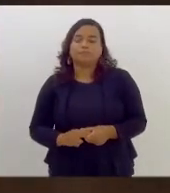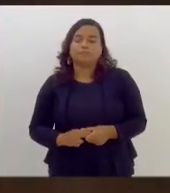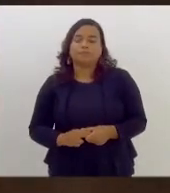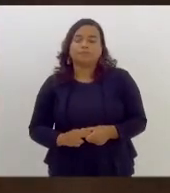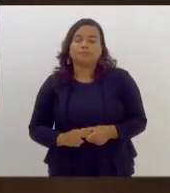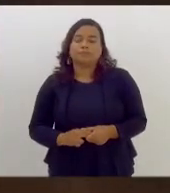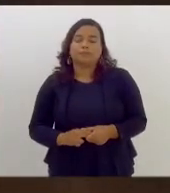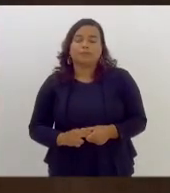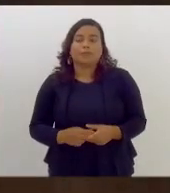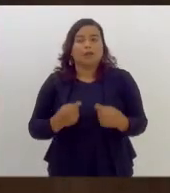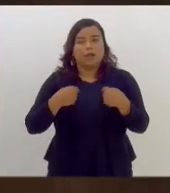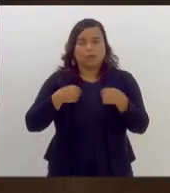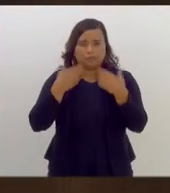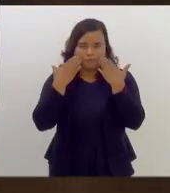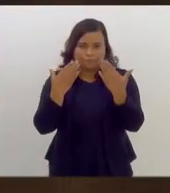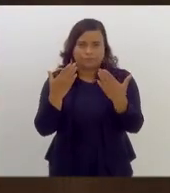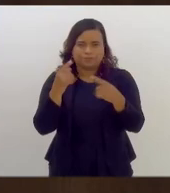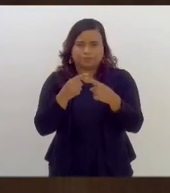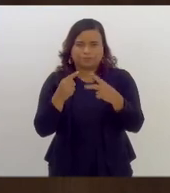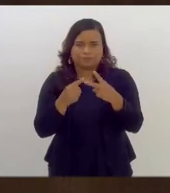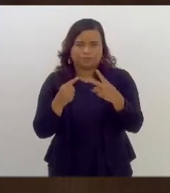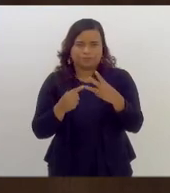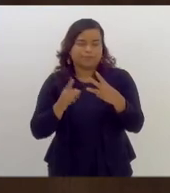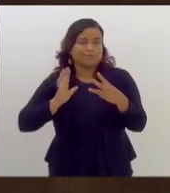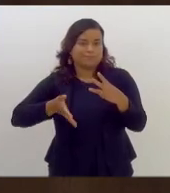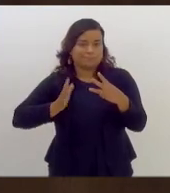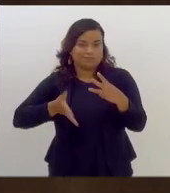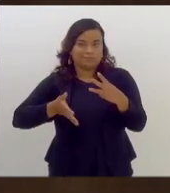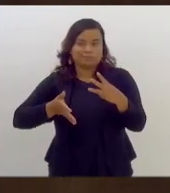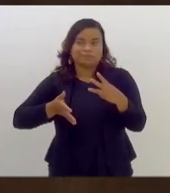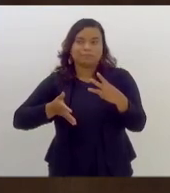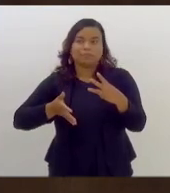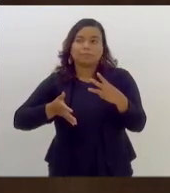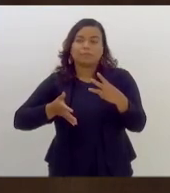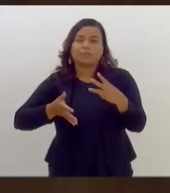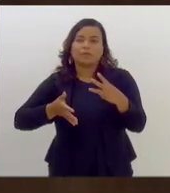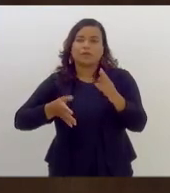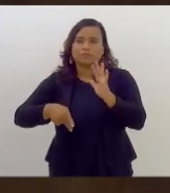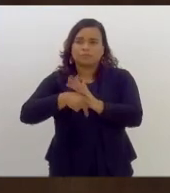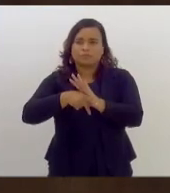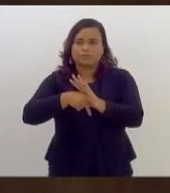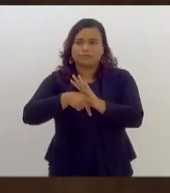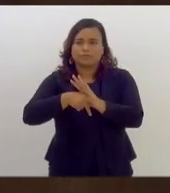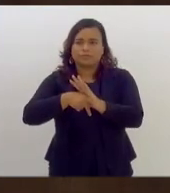eu apresentei três emendas no orçamento,